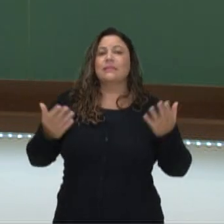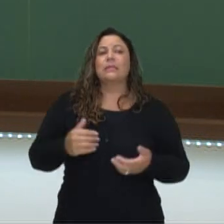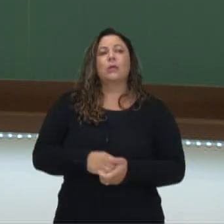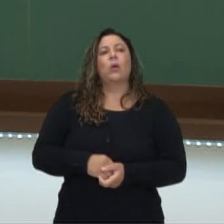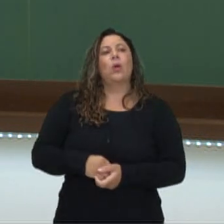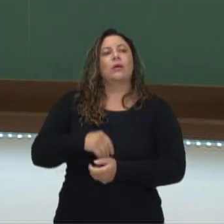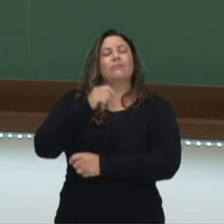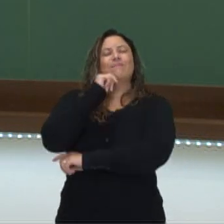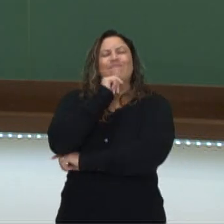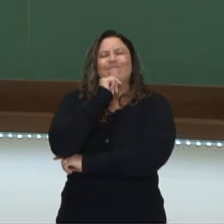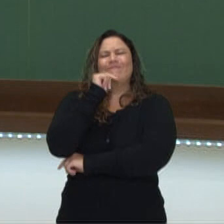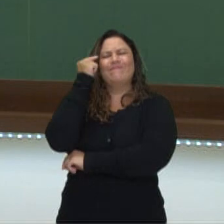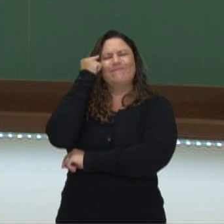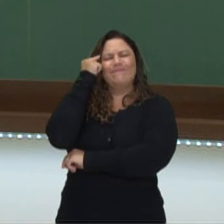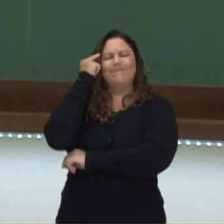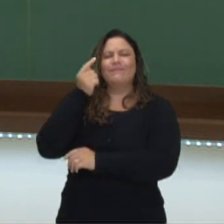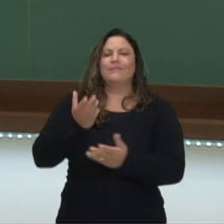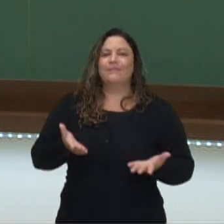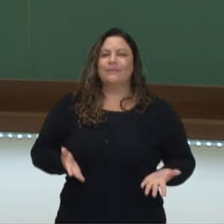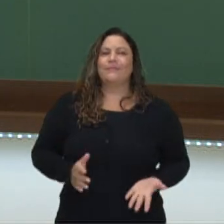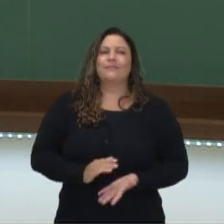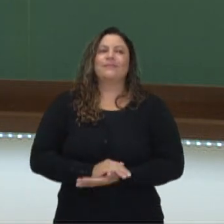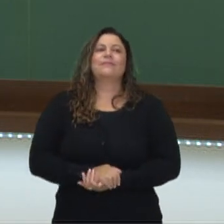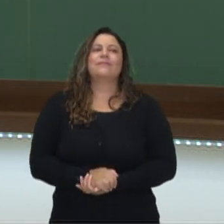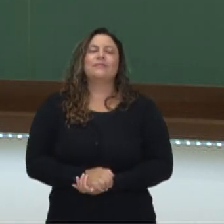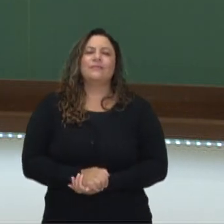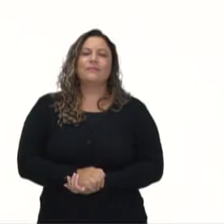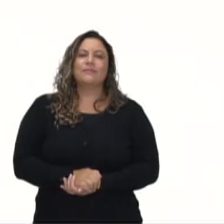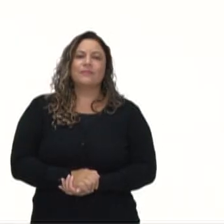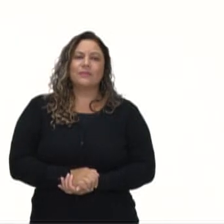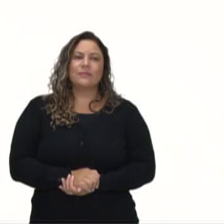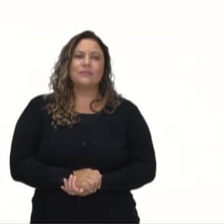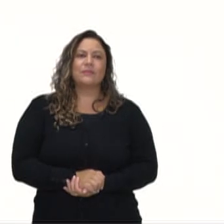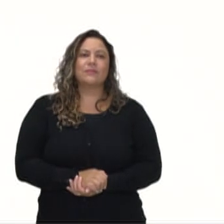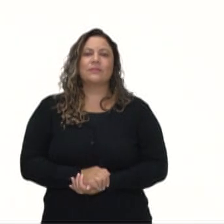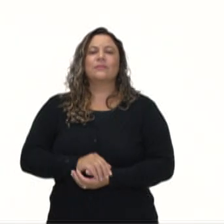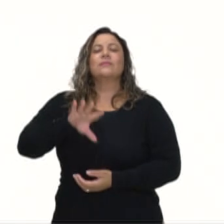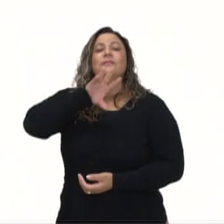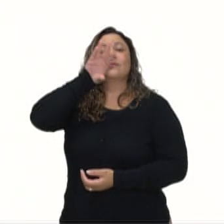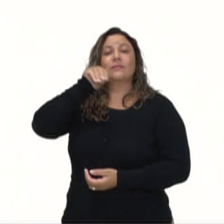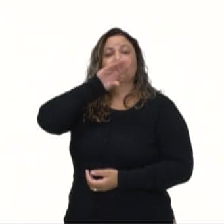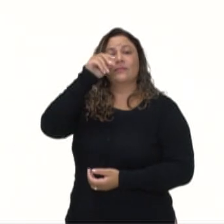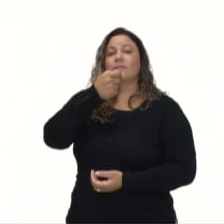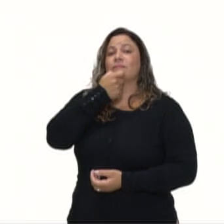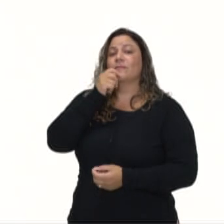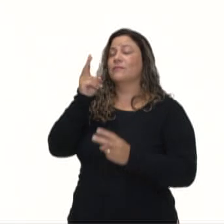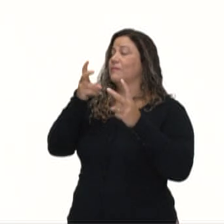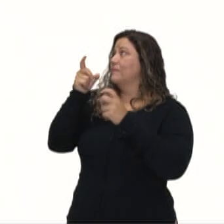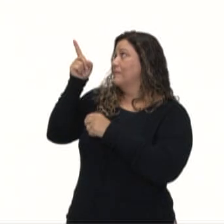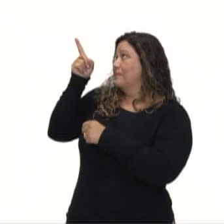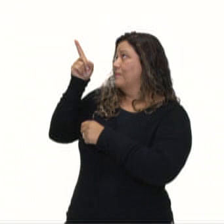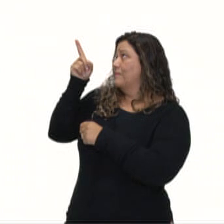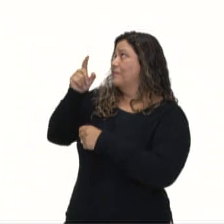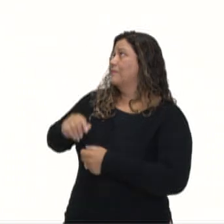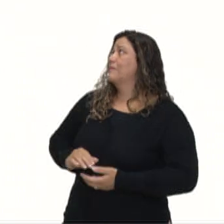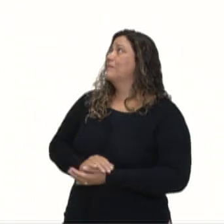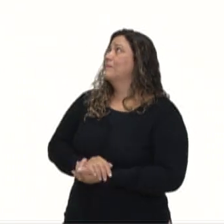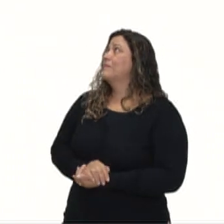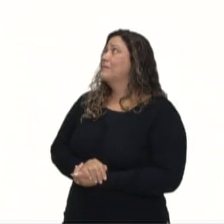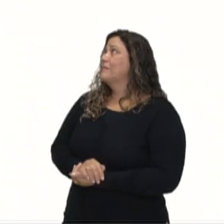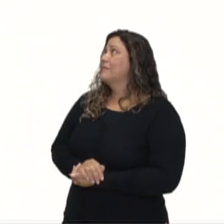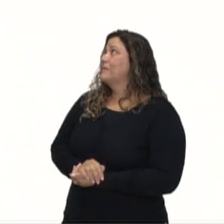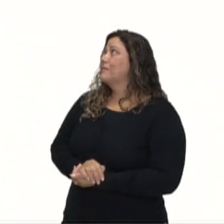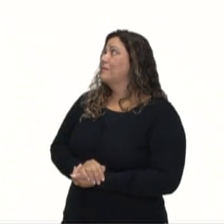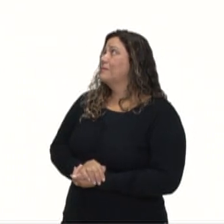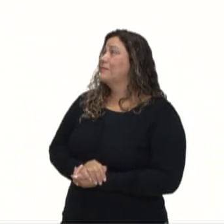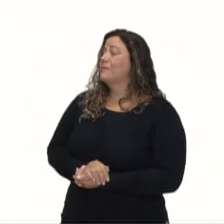pensando qual direção ela vai tomar. What habits can be considered as average? How about